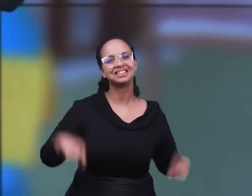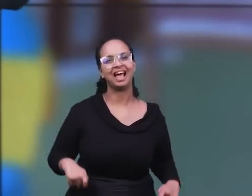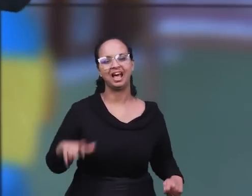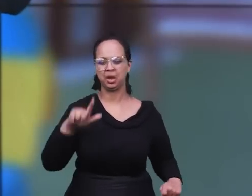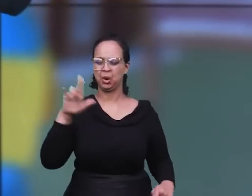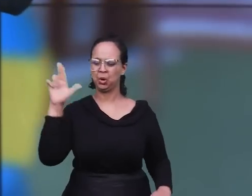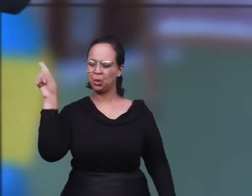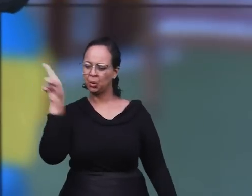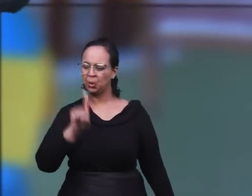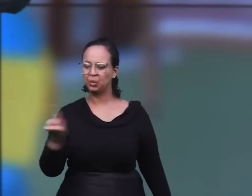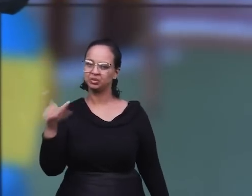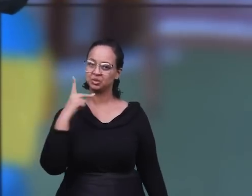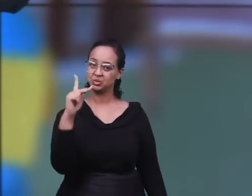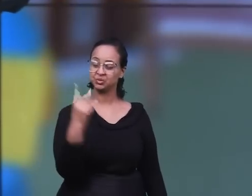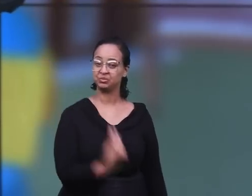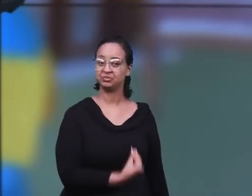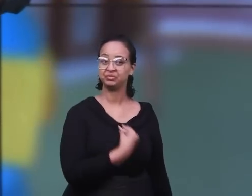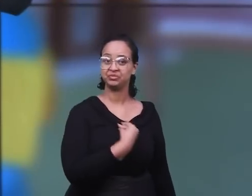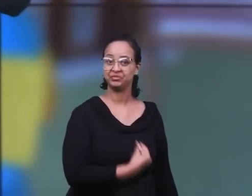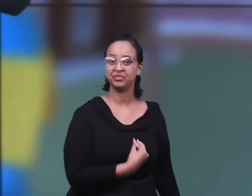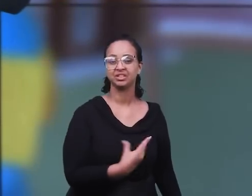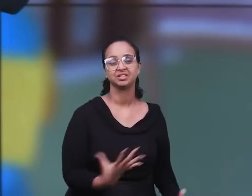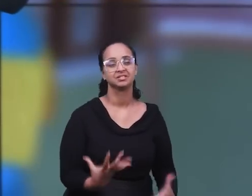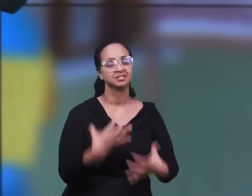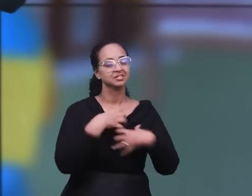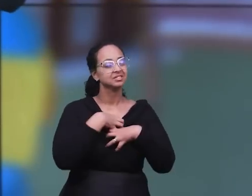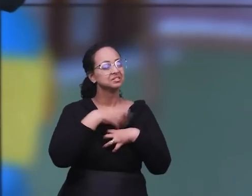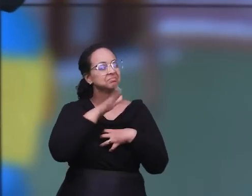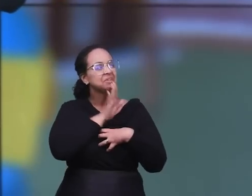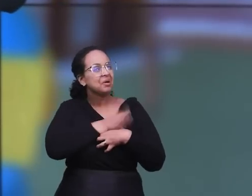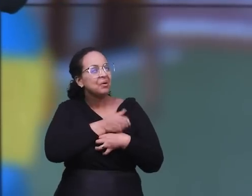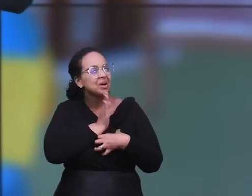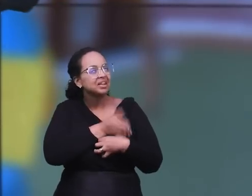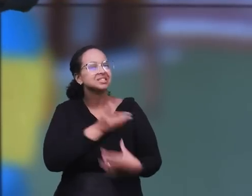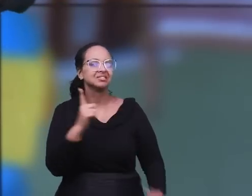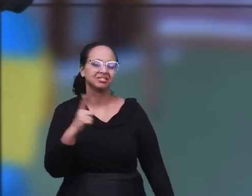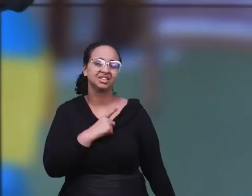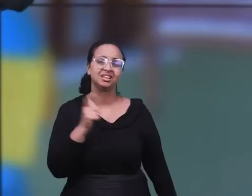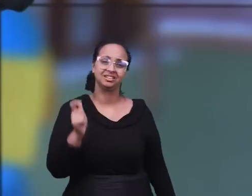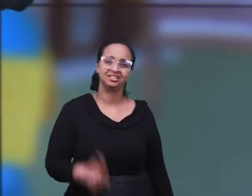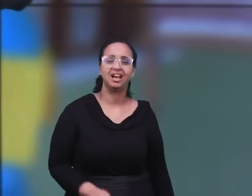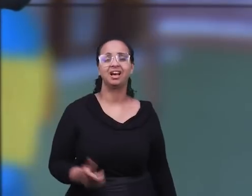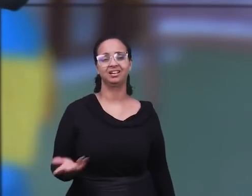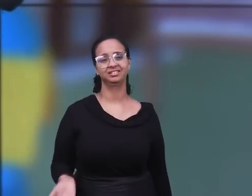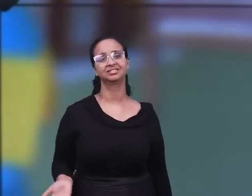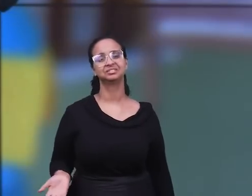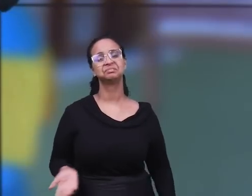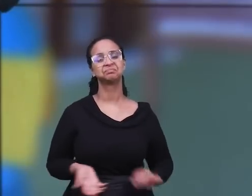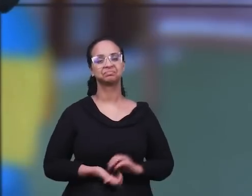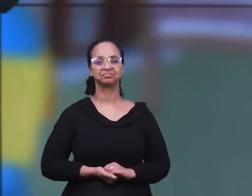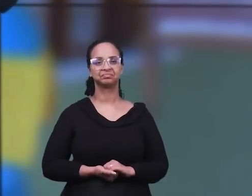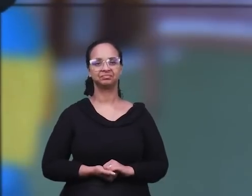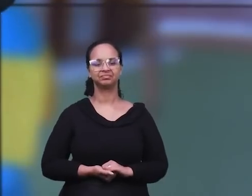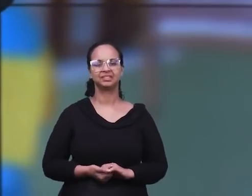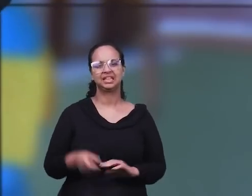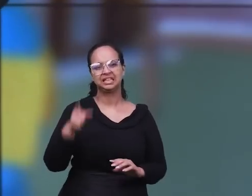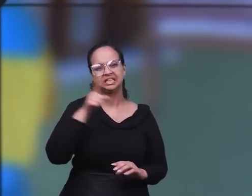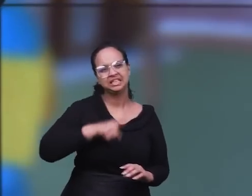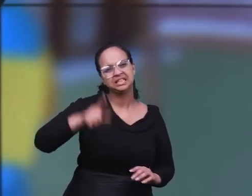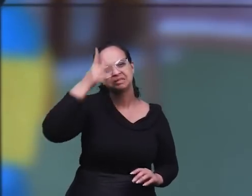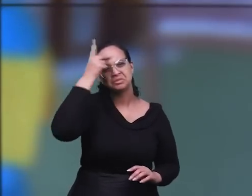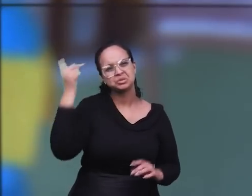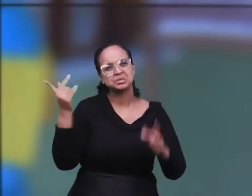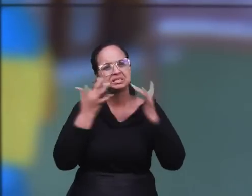a luz para as nossas vidas e aquecer o nosso coração com o calor do Espírito Santo. Os que temem